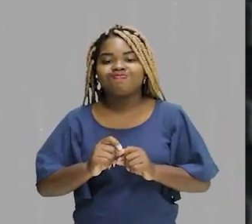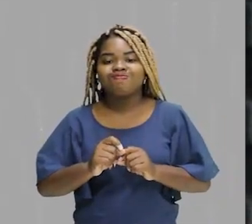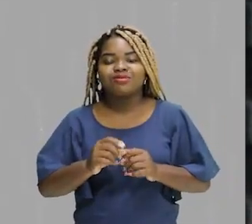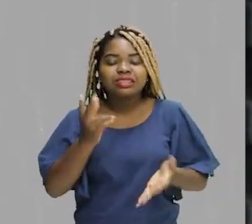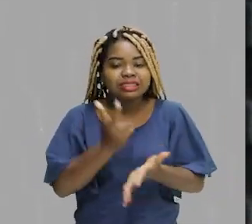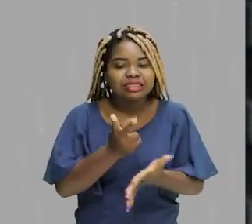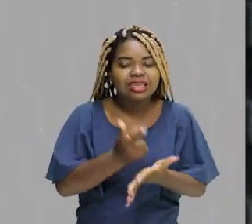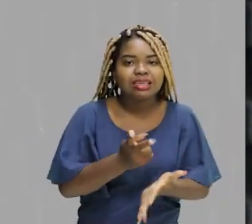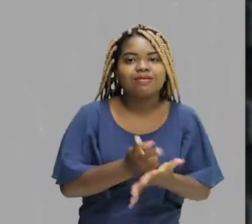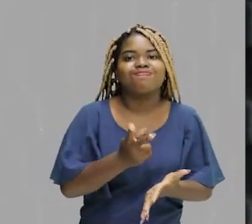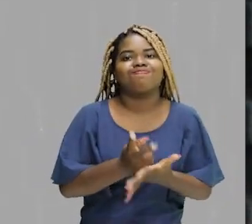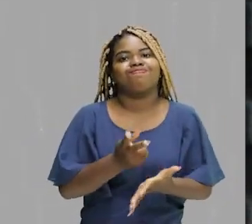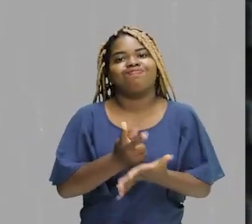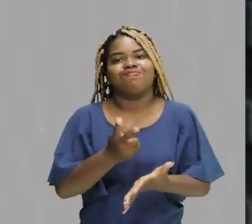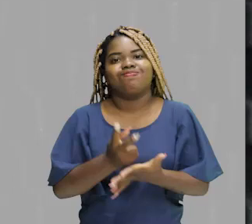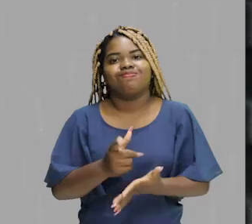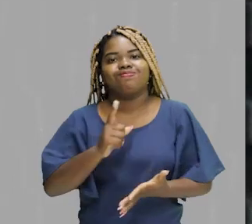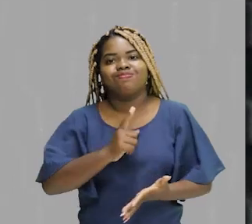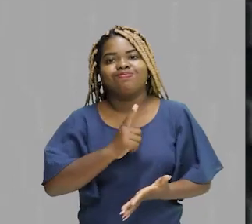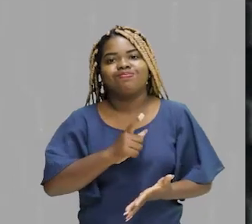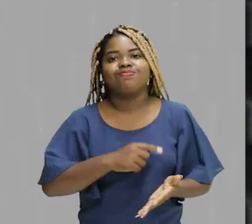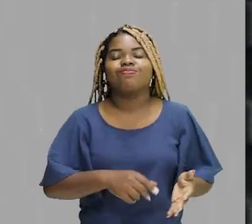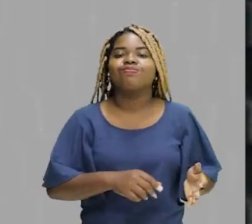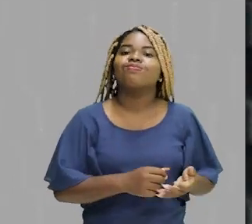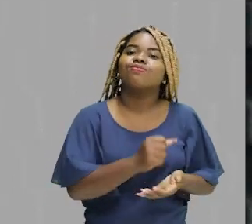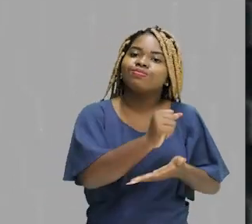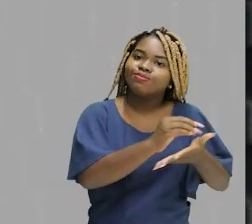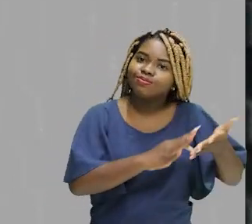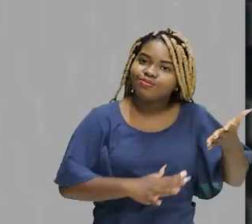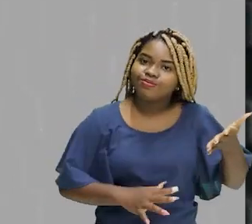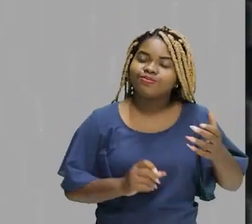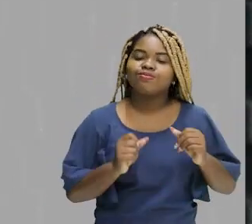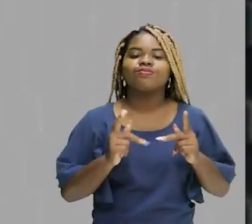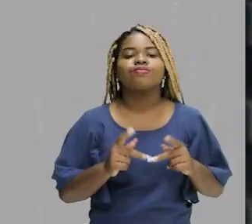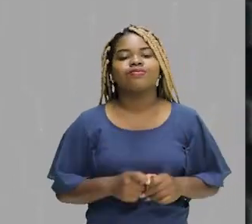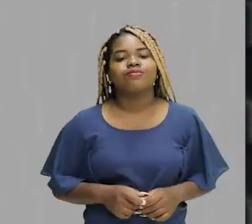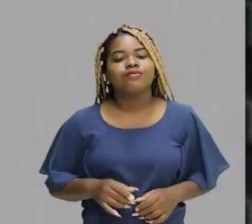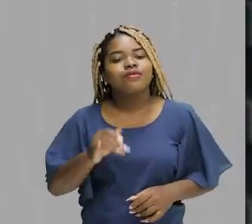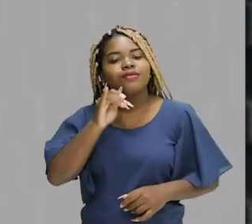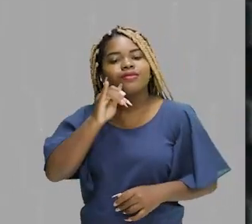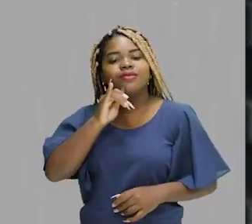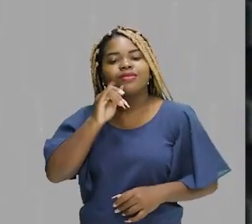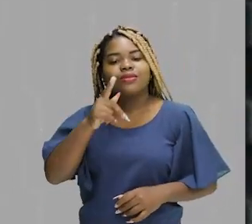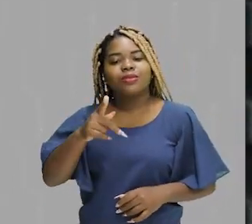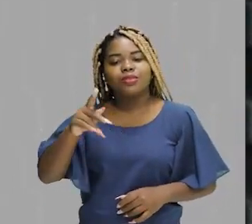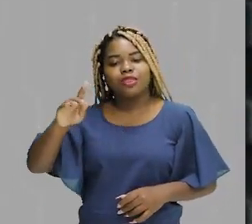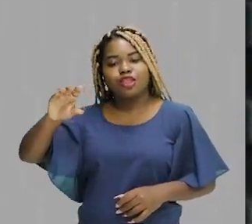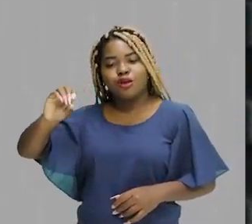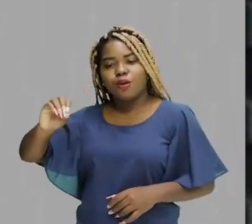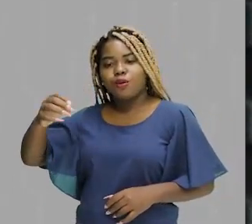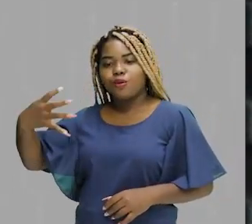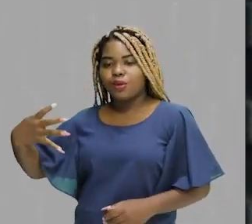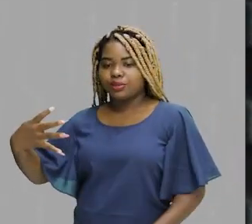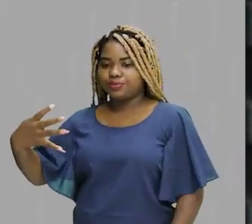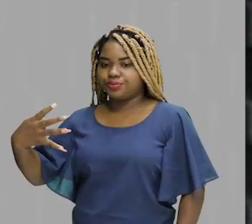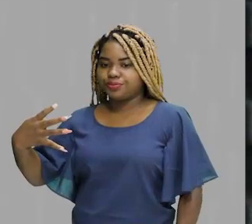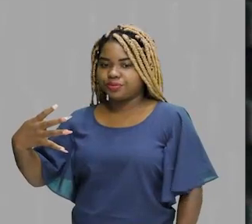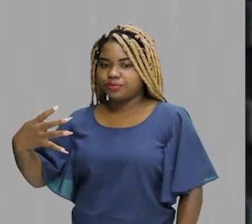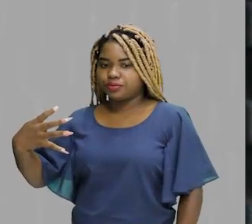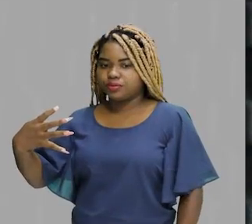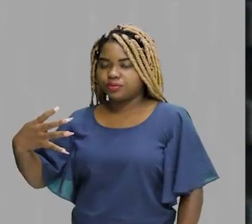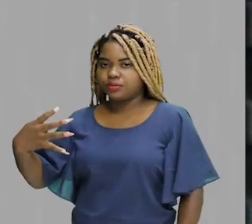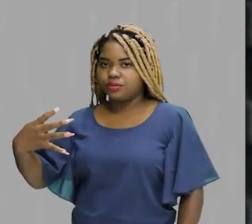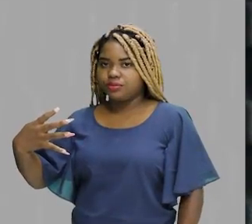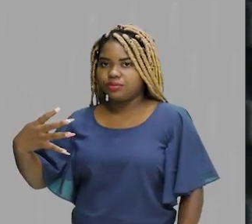para vocês. Tudo bem? Então, por exemplo, identificar que o grupo PO4, ele é chamado de fosfato.